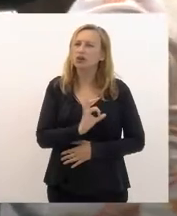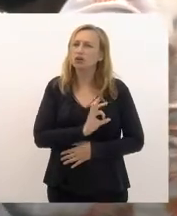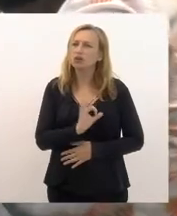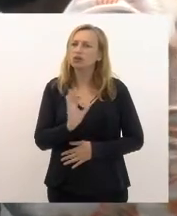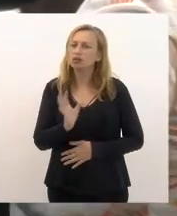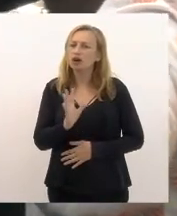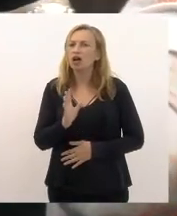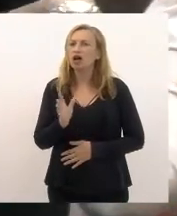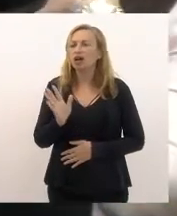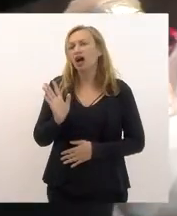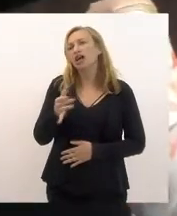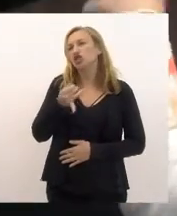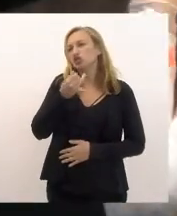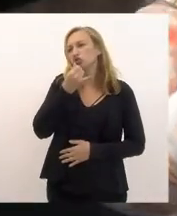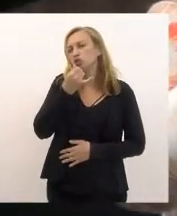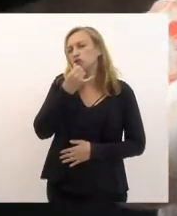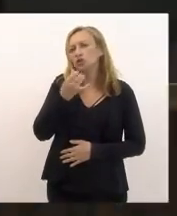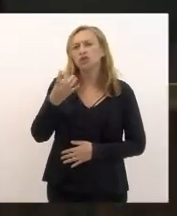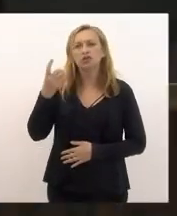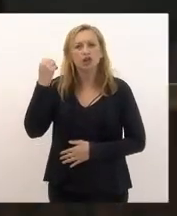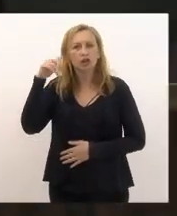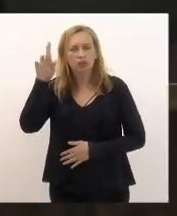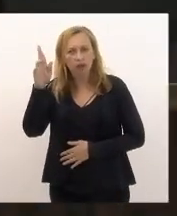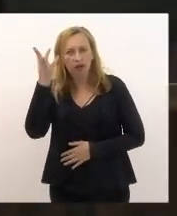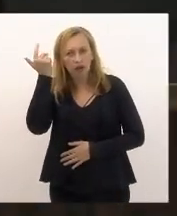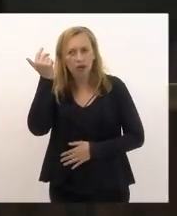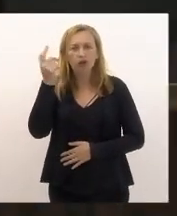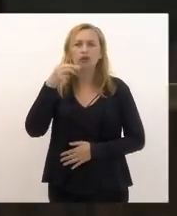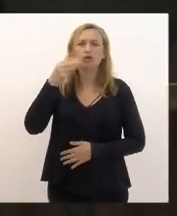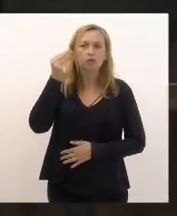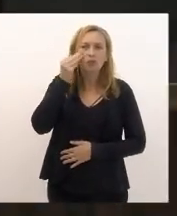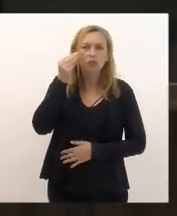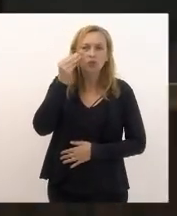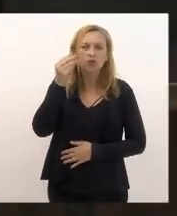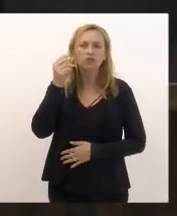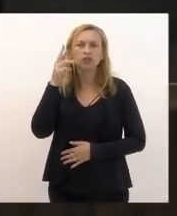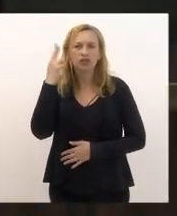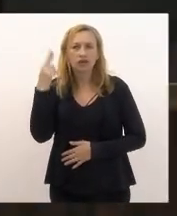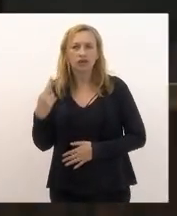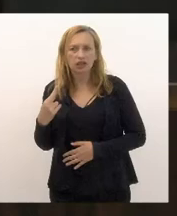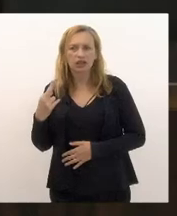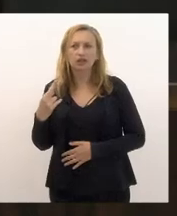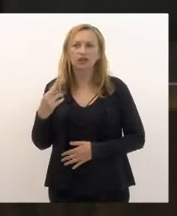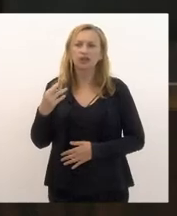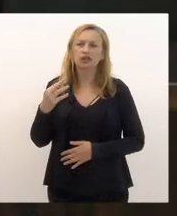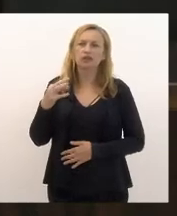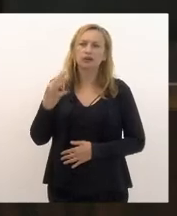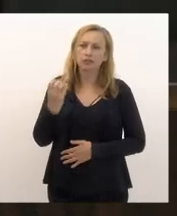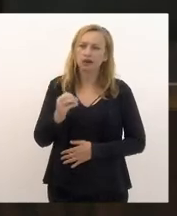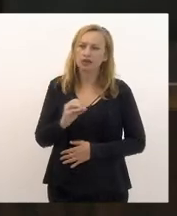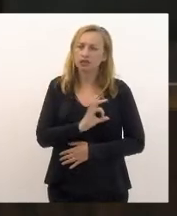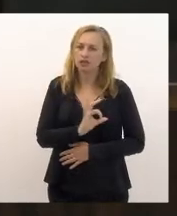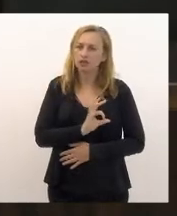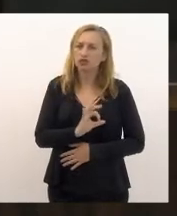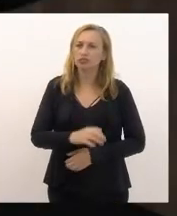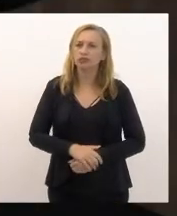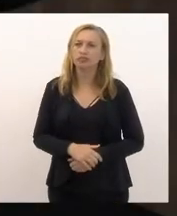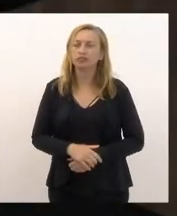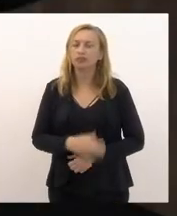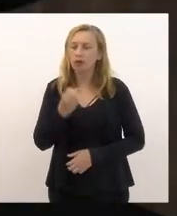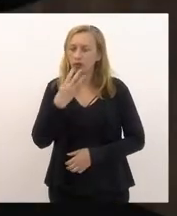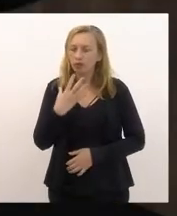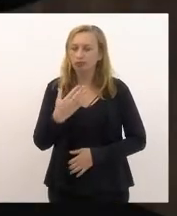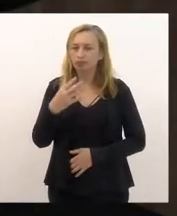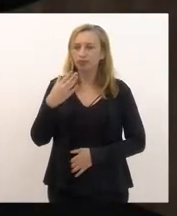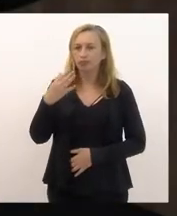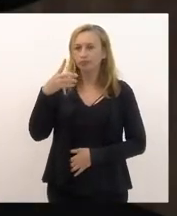Ah, desculpe, deputado Flávio. Eliomar, Mônica, Renata e Marta. Bom, deputada Marta Rocha, é um prazer